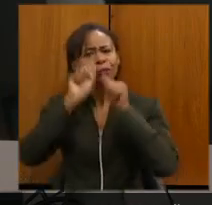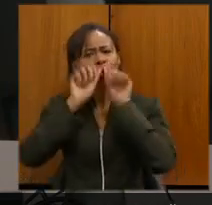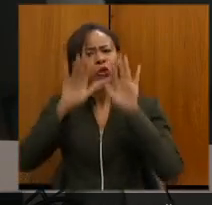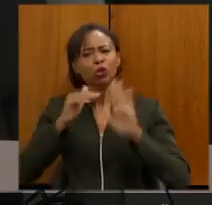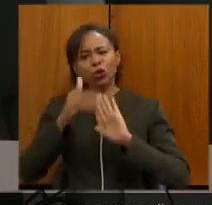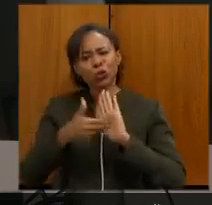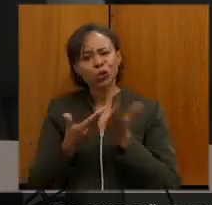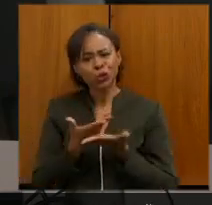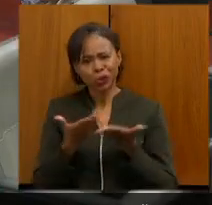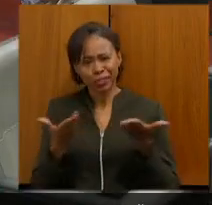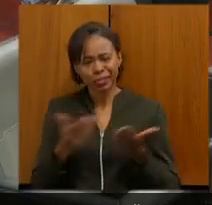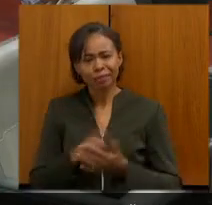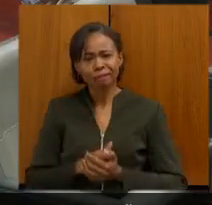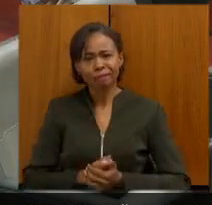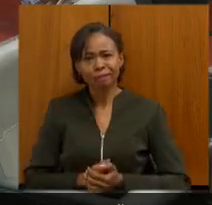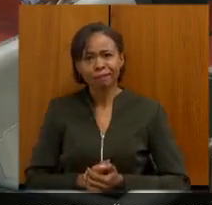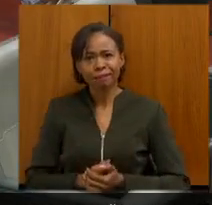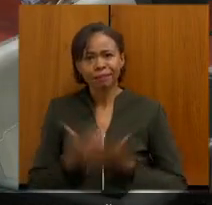nós